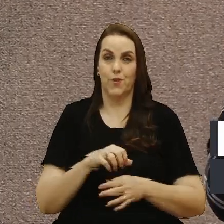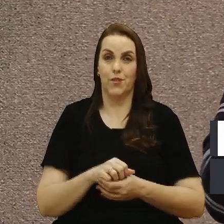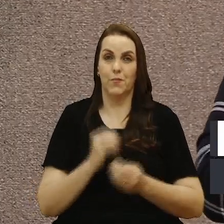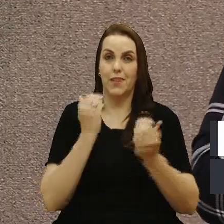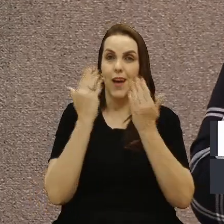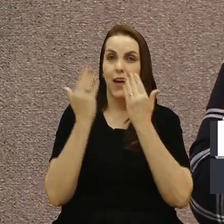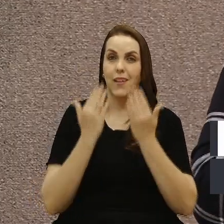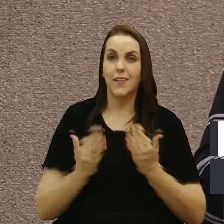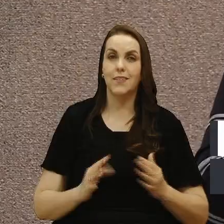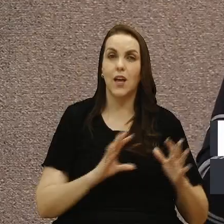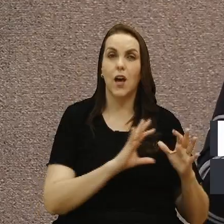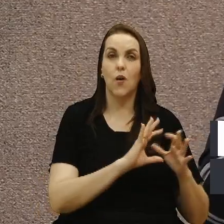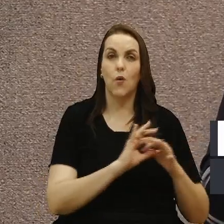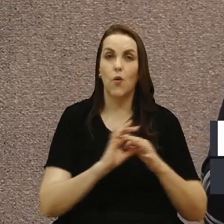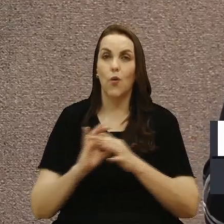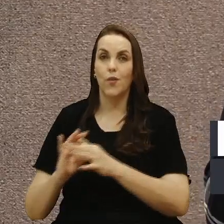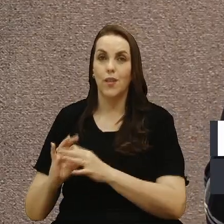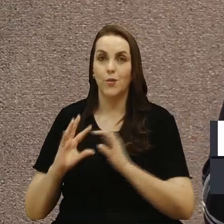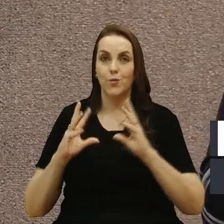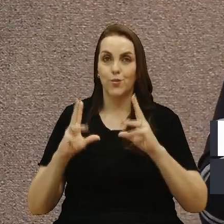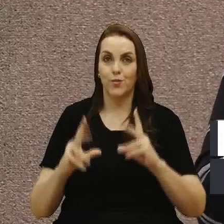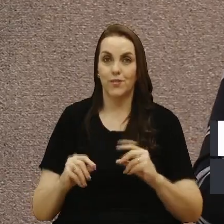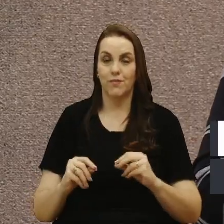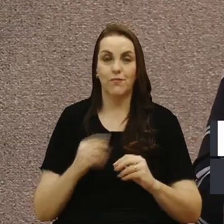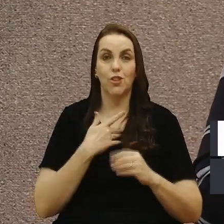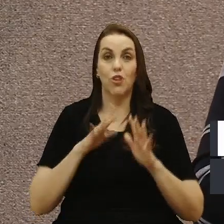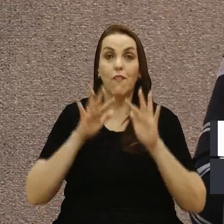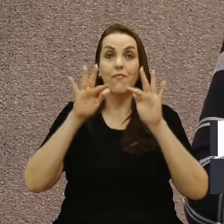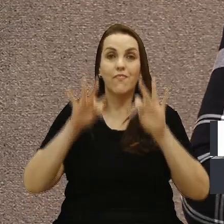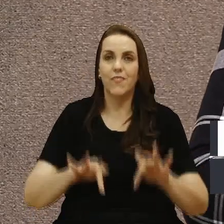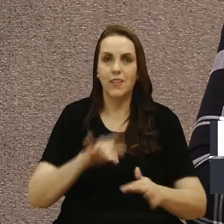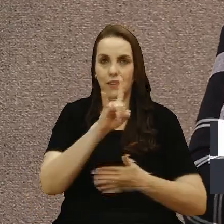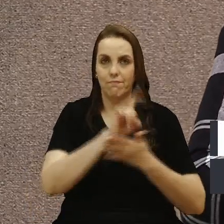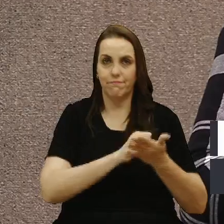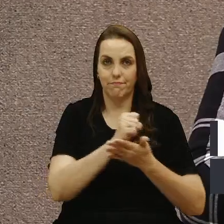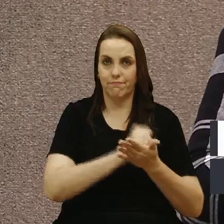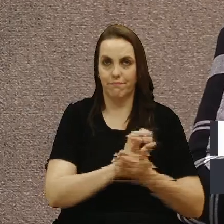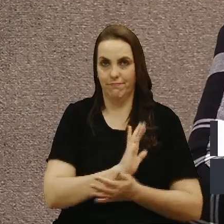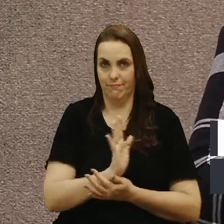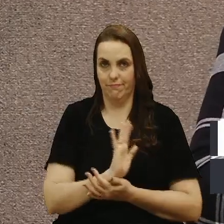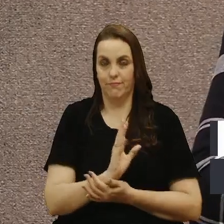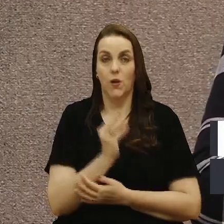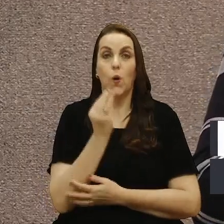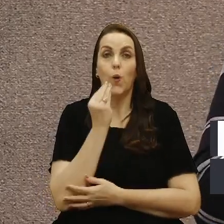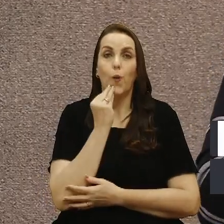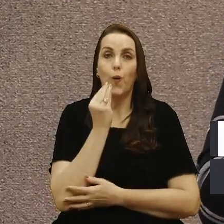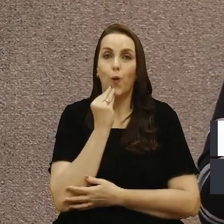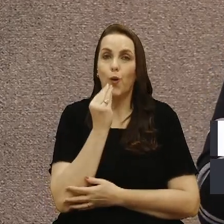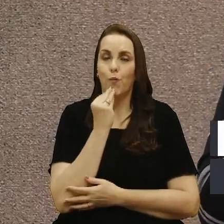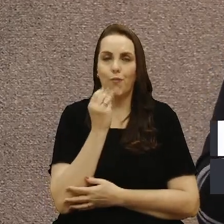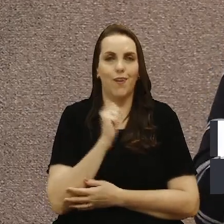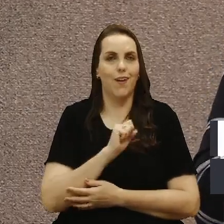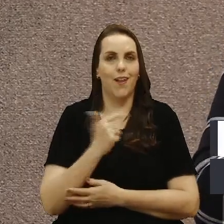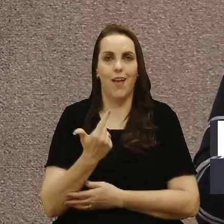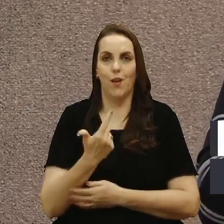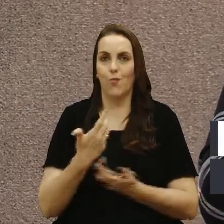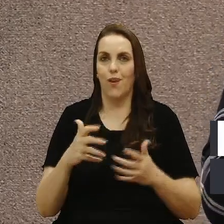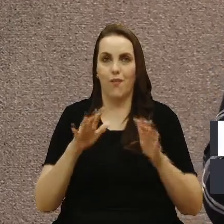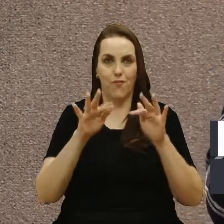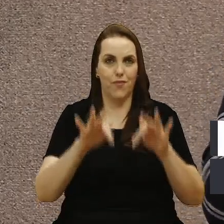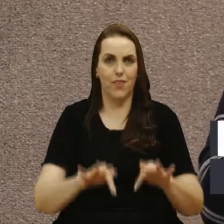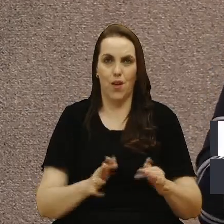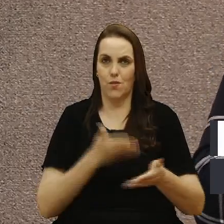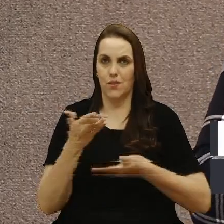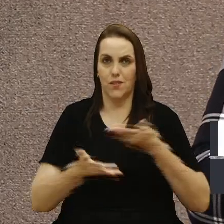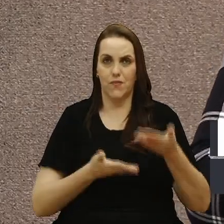o contexto de toda a fala e não objetivamente o encerramento dos contratos. Por óbvio, ninguém quer a extinção do serviço. Eu sou contra extinguir